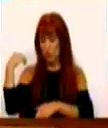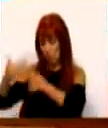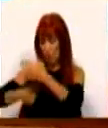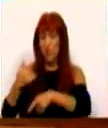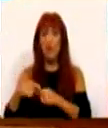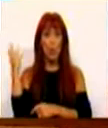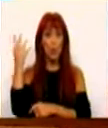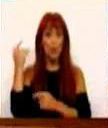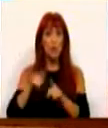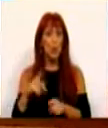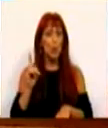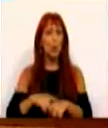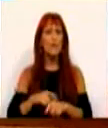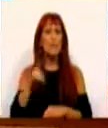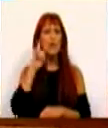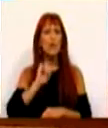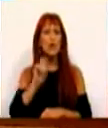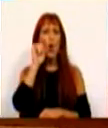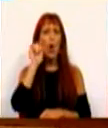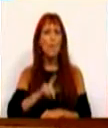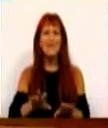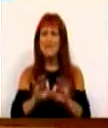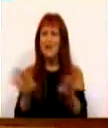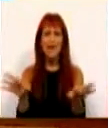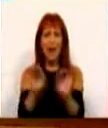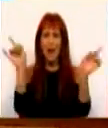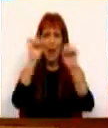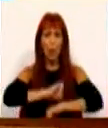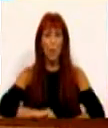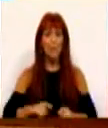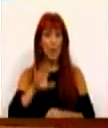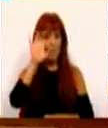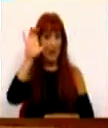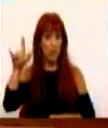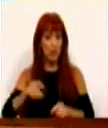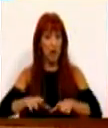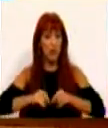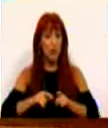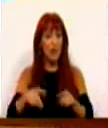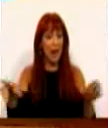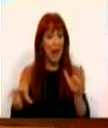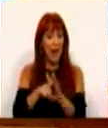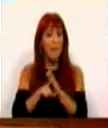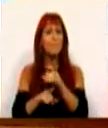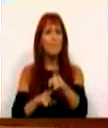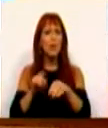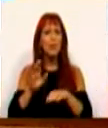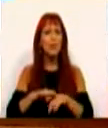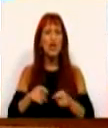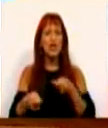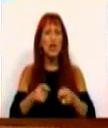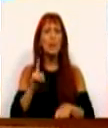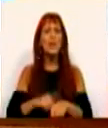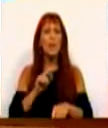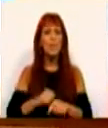e culturais, o tempo das mulheres e dos homens não é igual. Há países que adotaram legislação sobre a gestão do